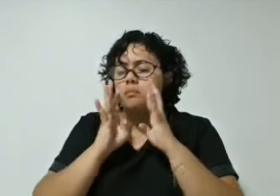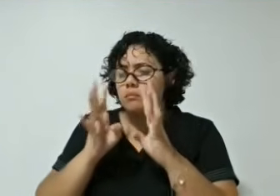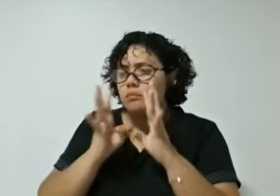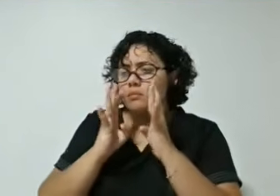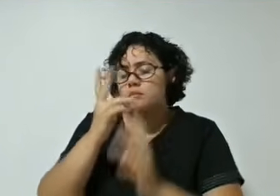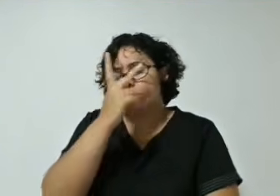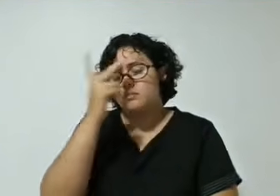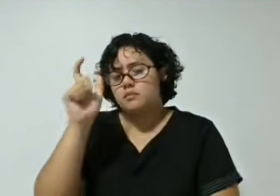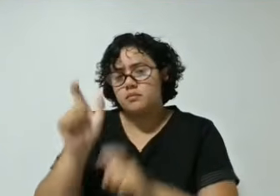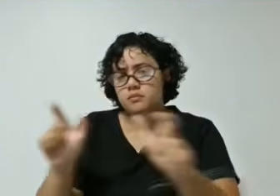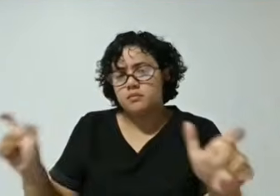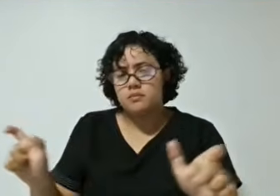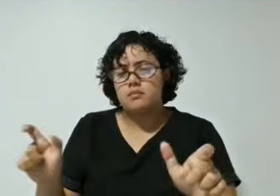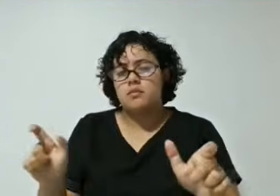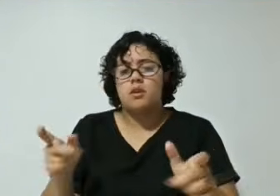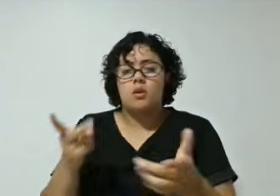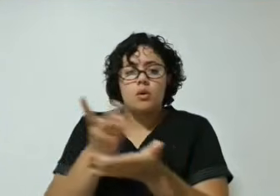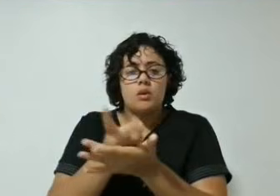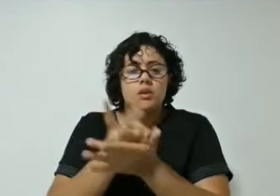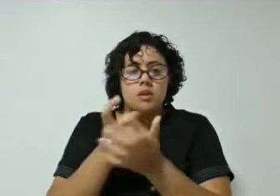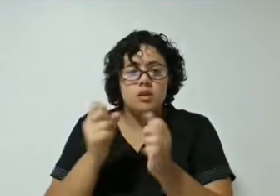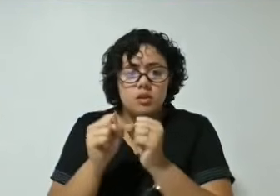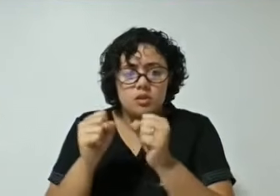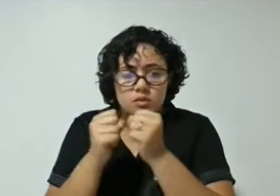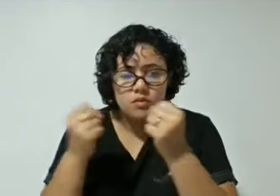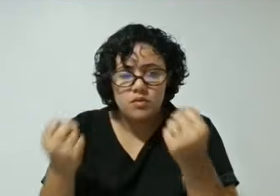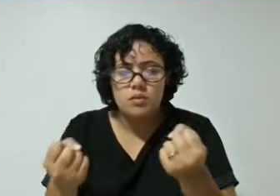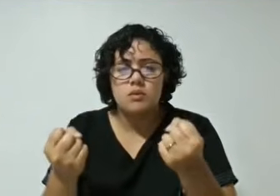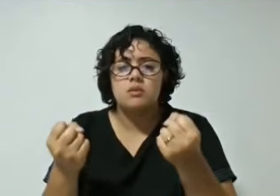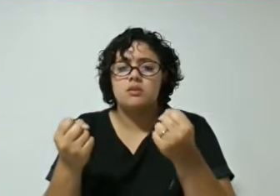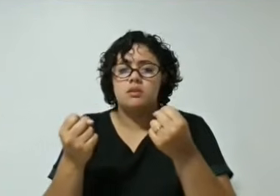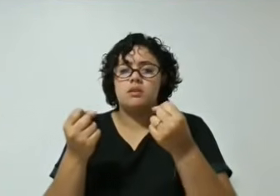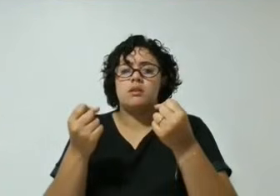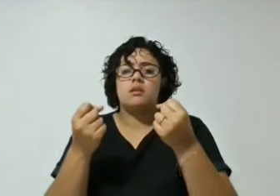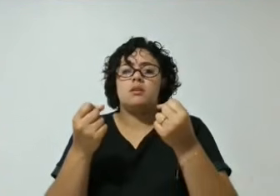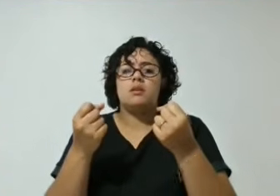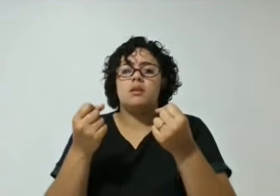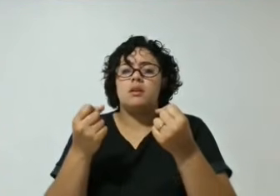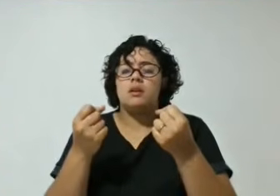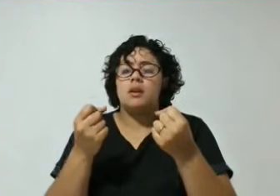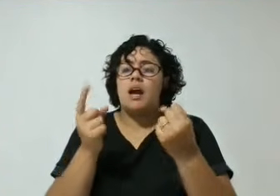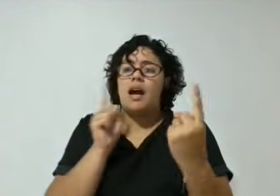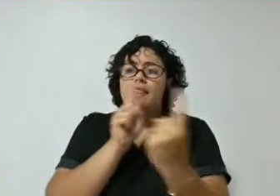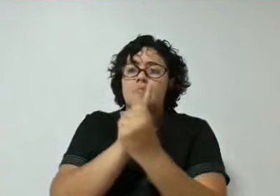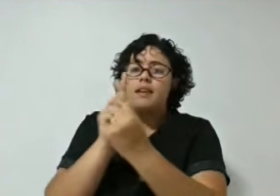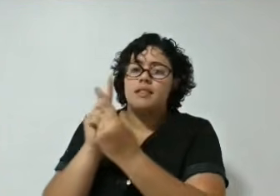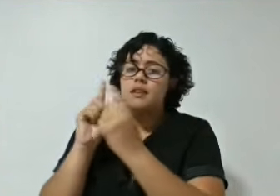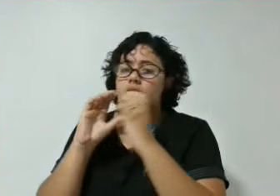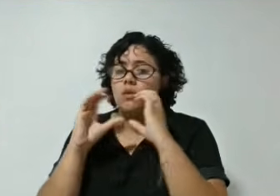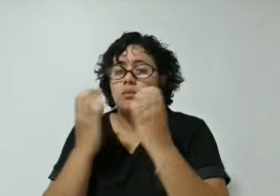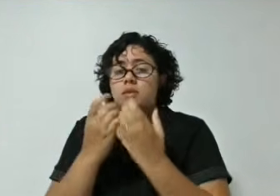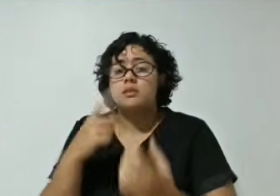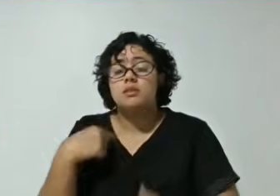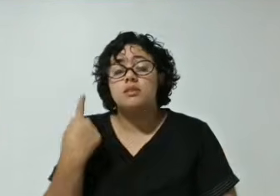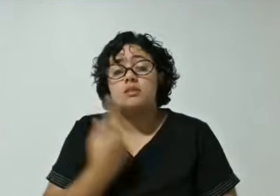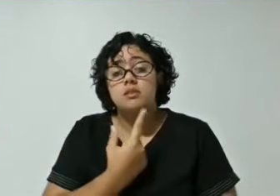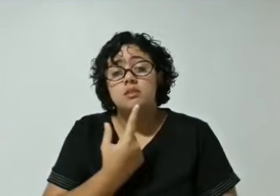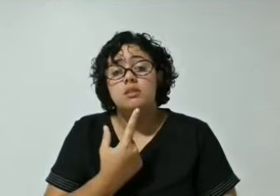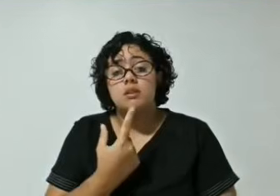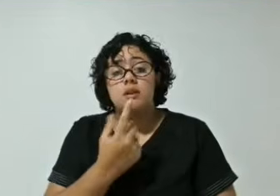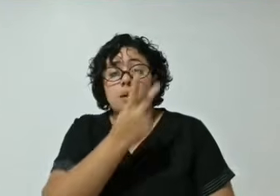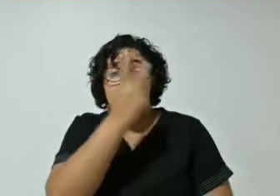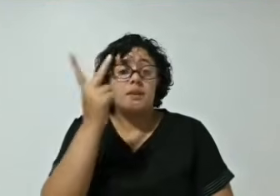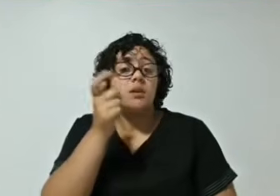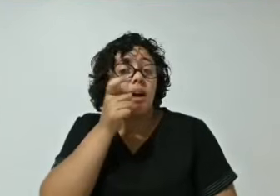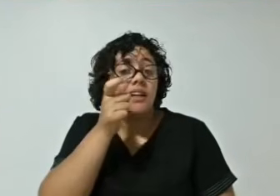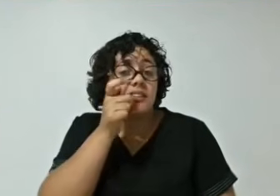melhor junção possível da demanda da comunidade com a nossa possibilidade de atendimento. E para as pessoas que estão nos assistindo, que